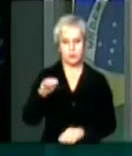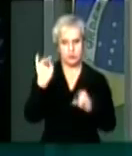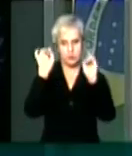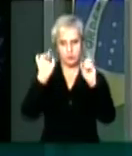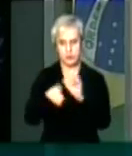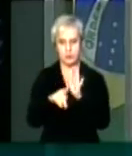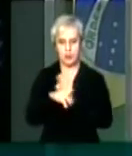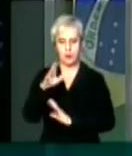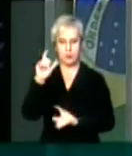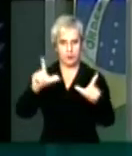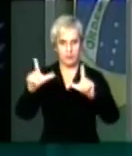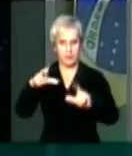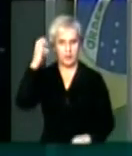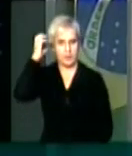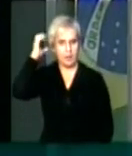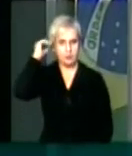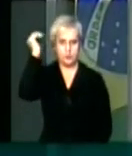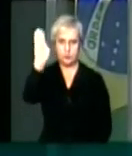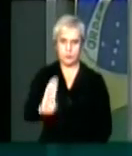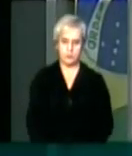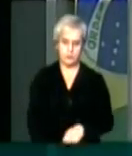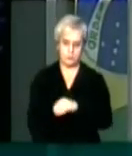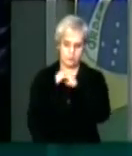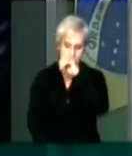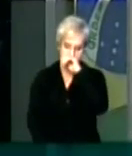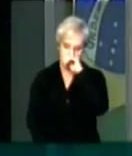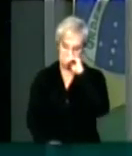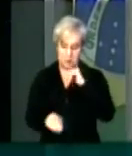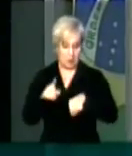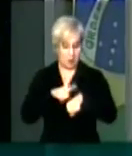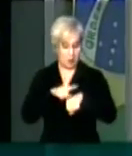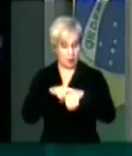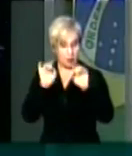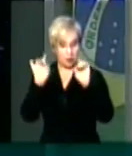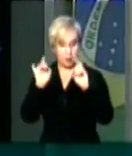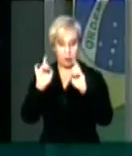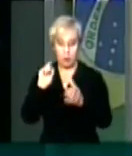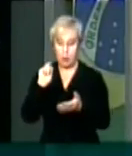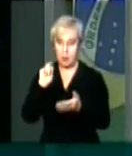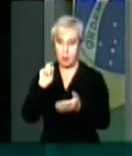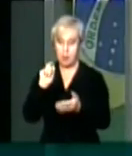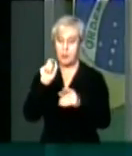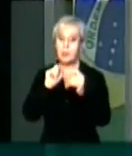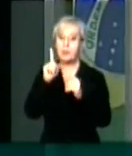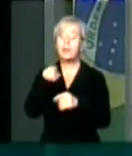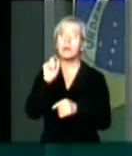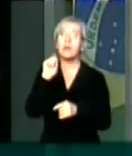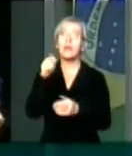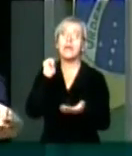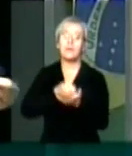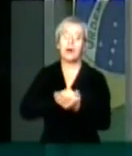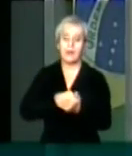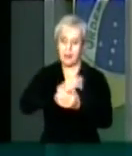e rádio brasileira. Eu quero dizer que aquele horário é pago com dinheiro público, seja através